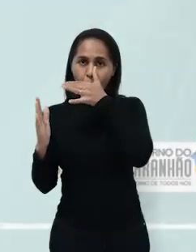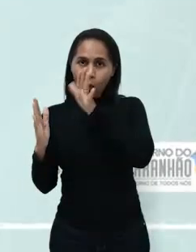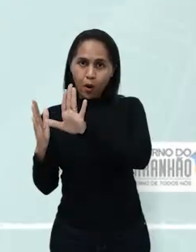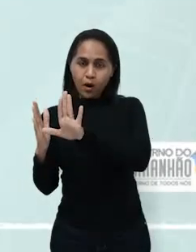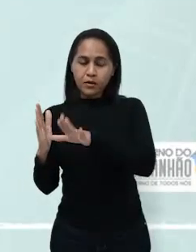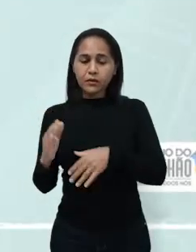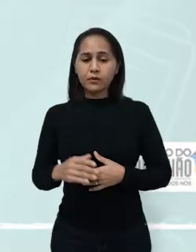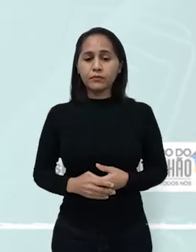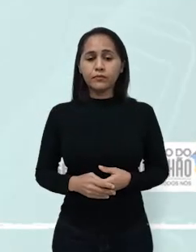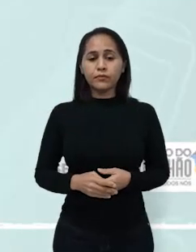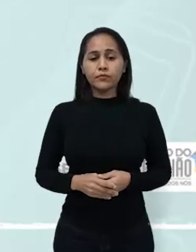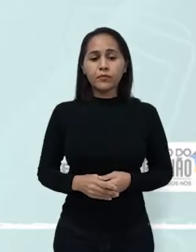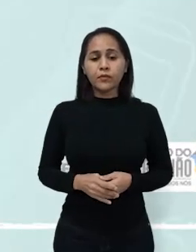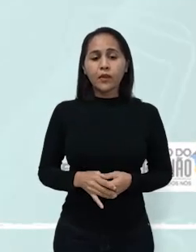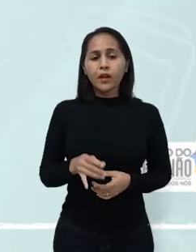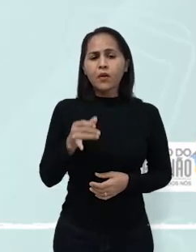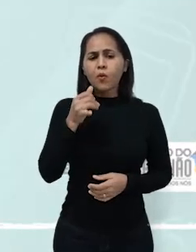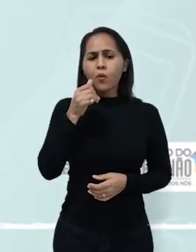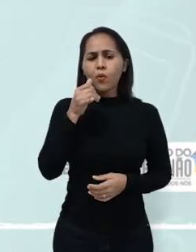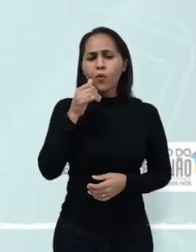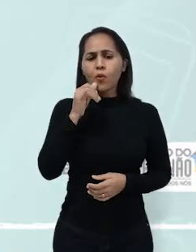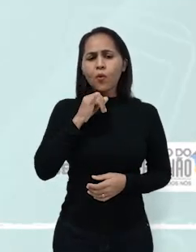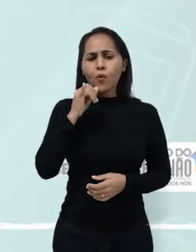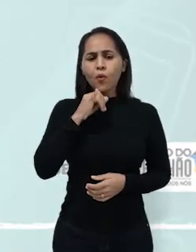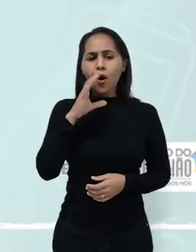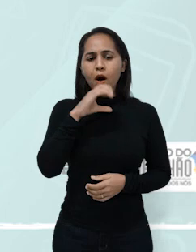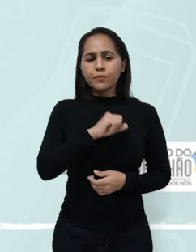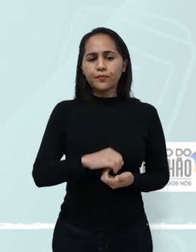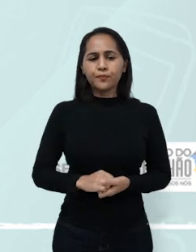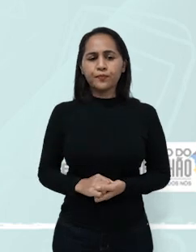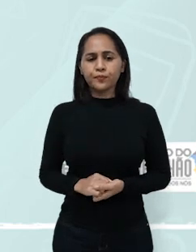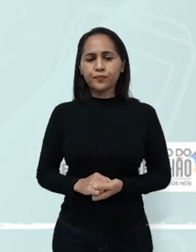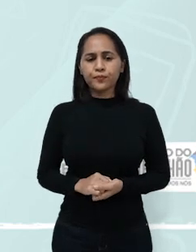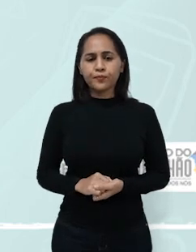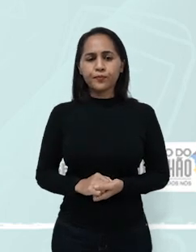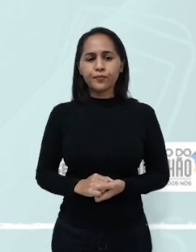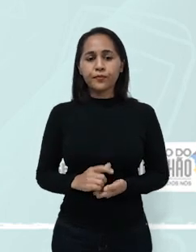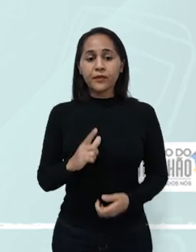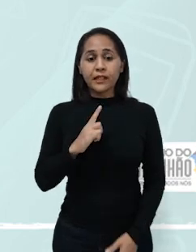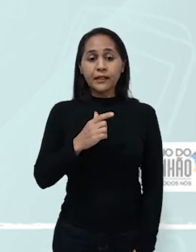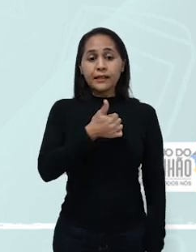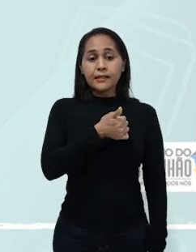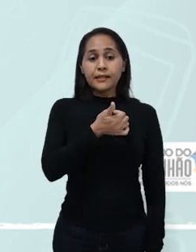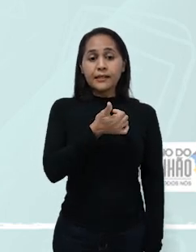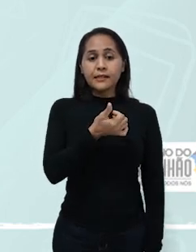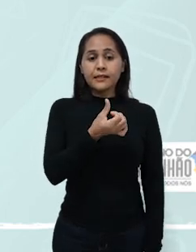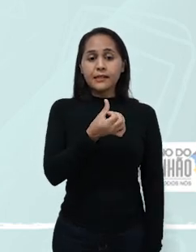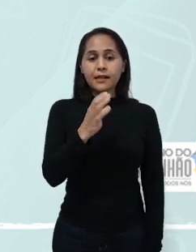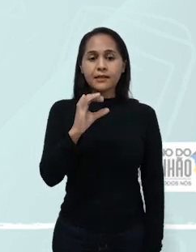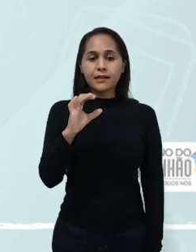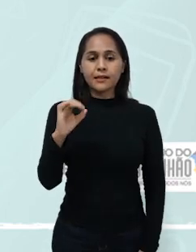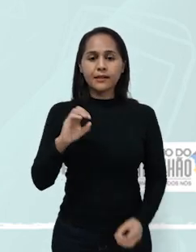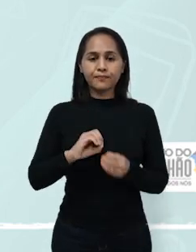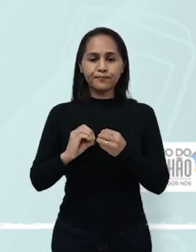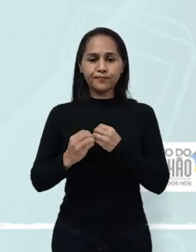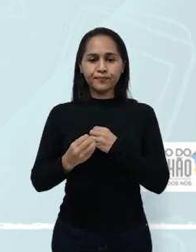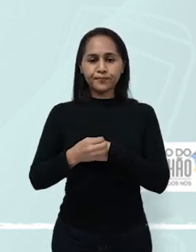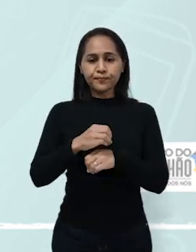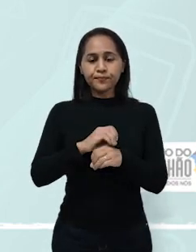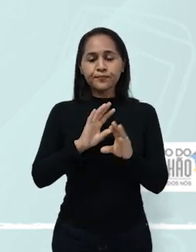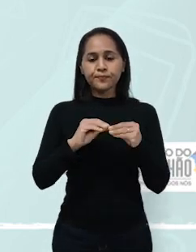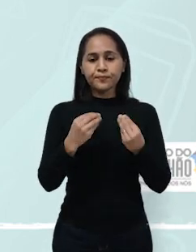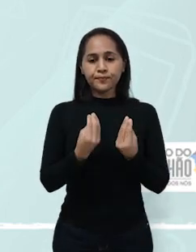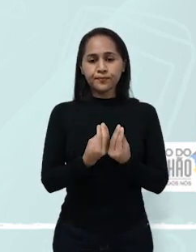Bom, um exemplo bem rápido, bem simples, olha só. Vamos imaginar que nós temos 600 moléculas inicialmente de uma